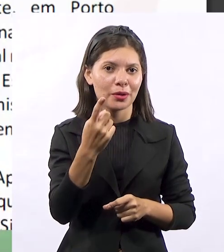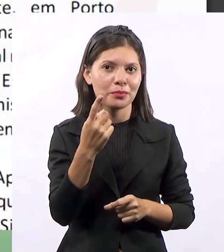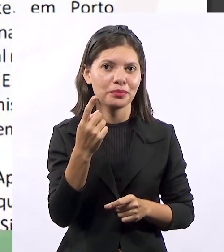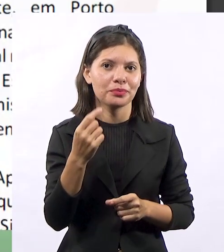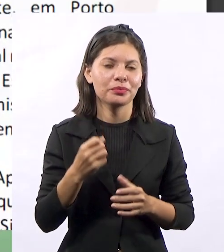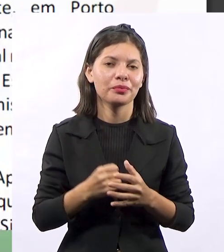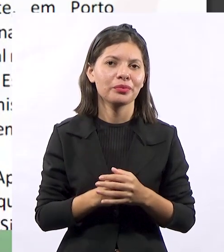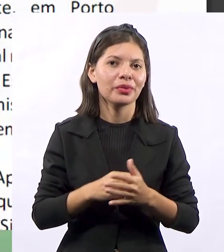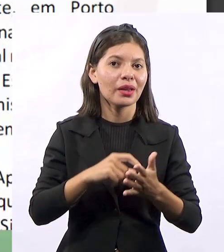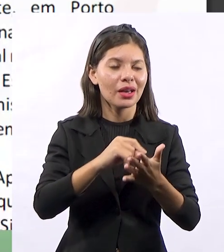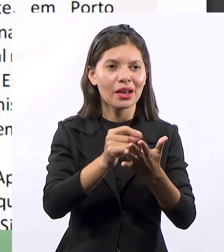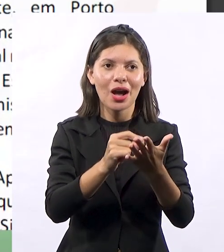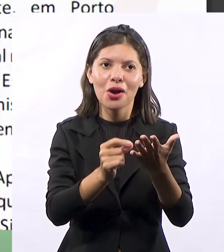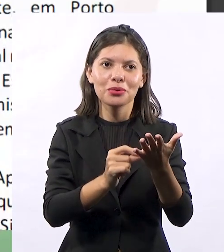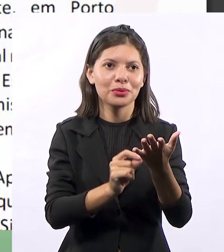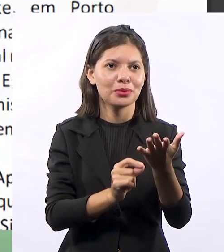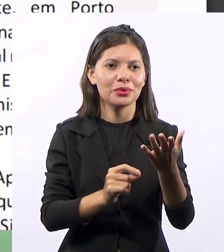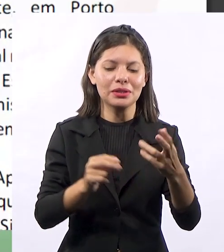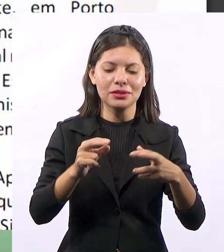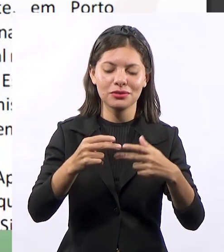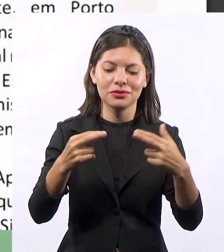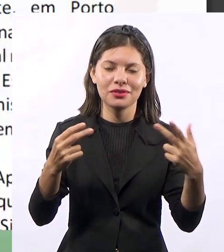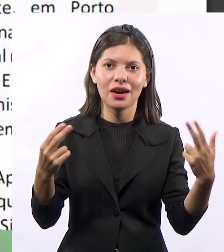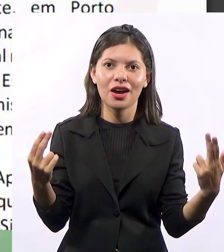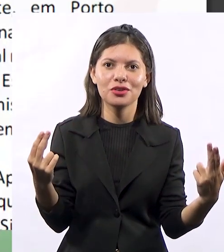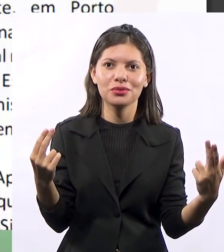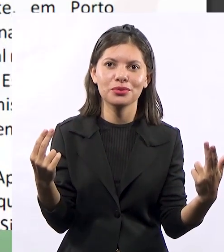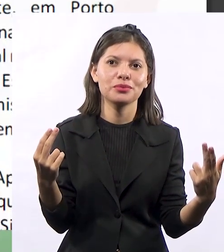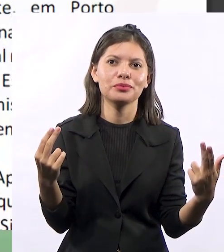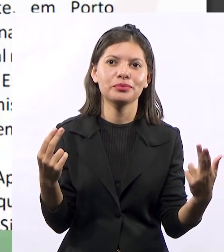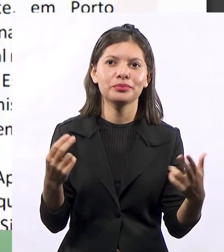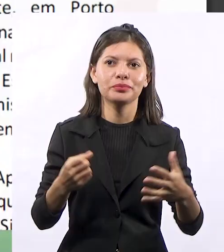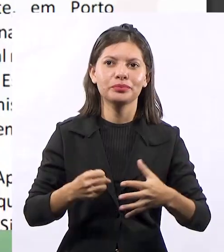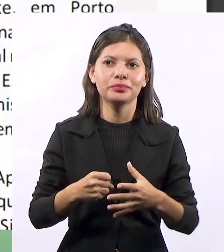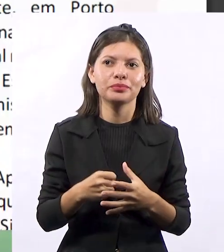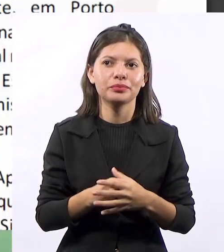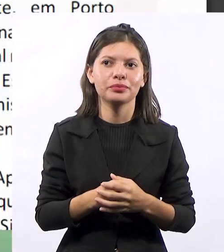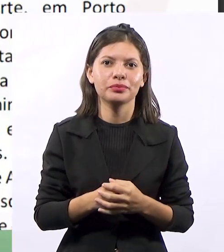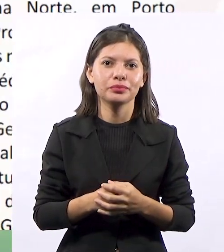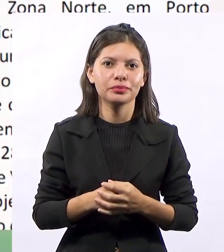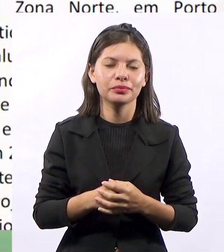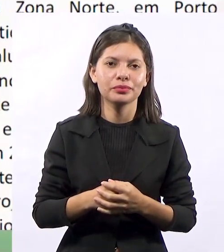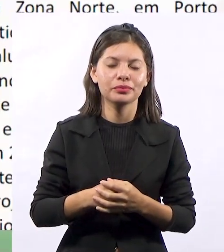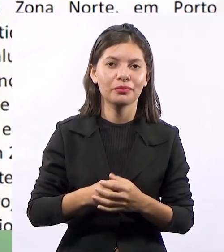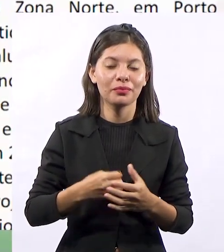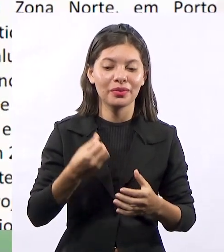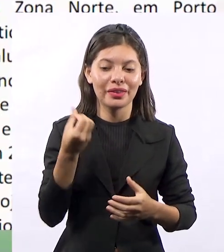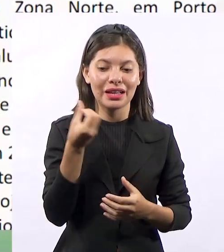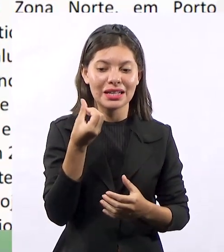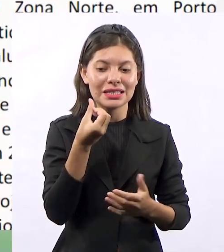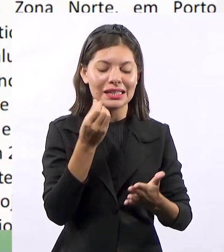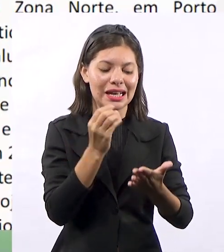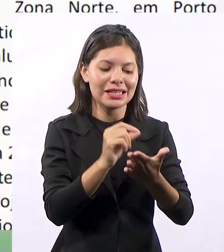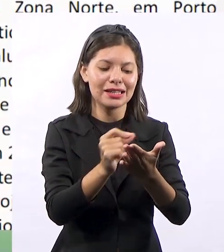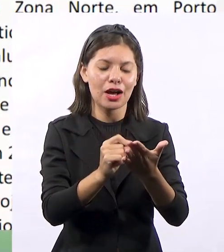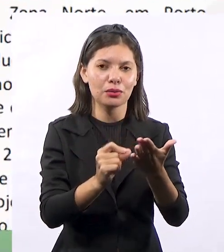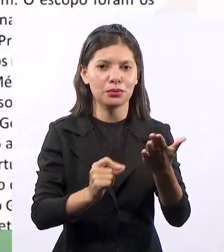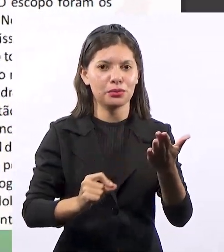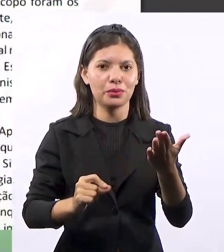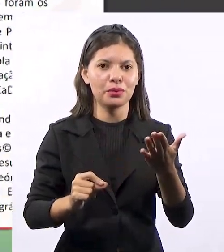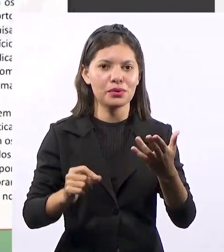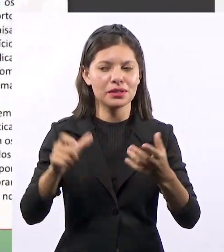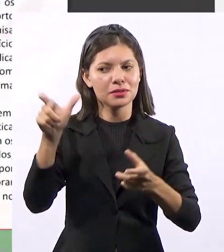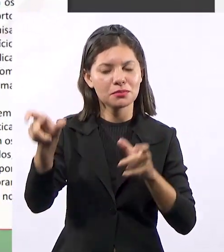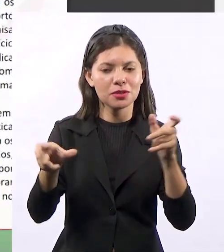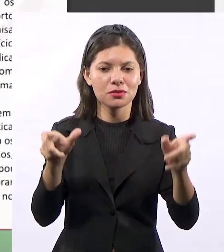teórica. Vygotsky, Dewey, Bassic, Morin, Freire e Idel. Então,